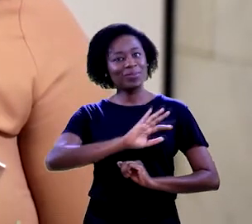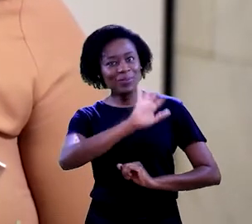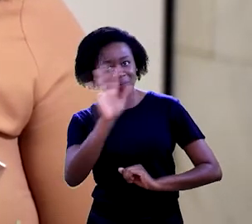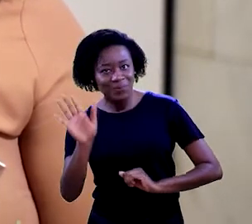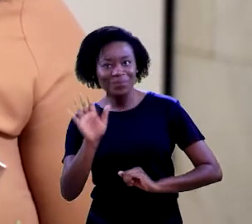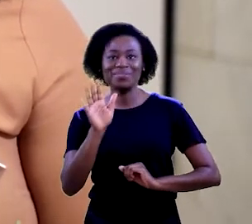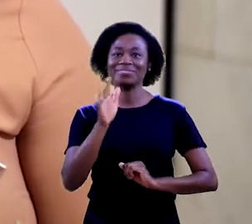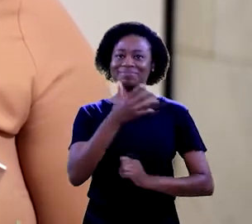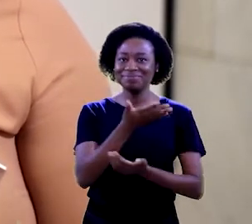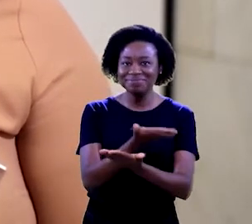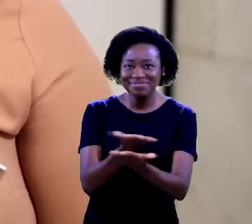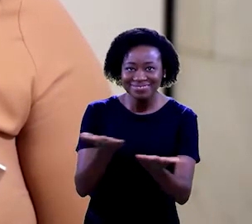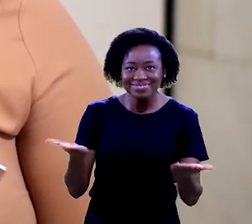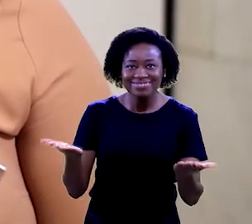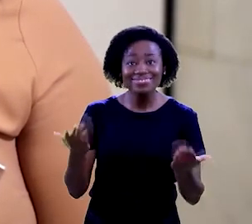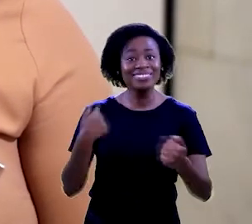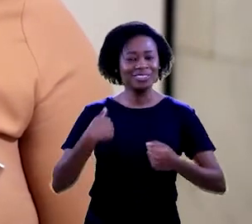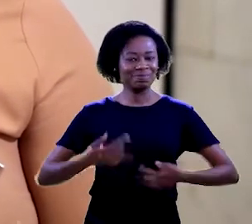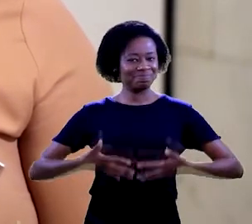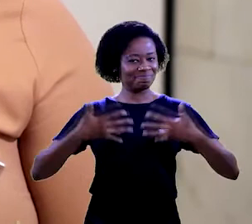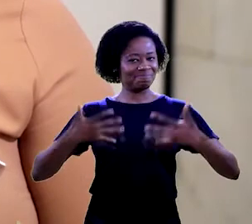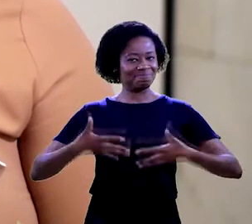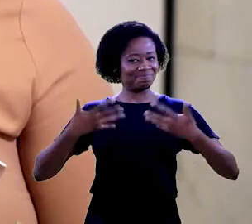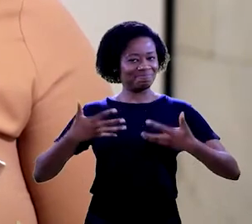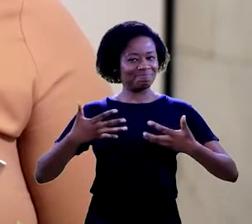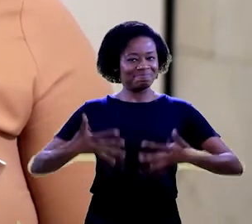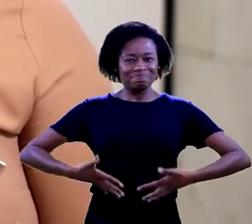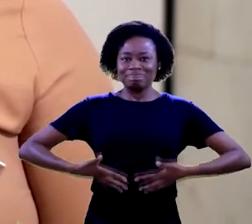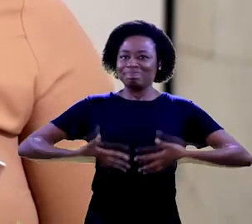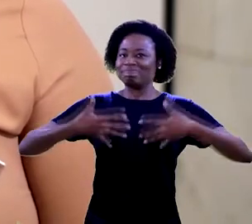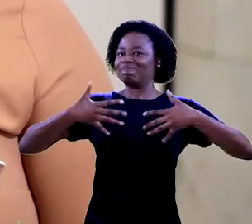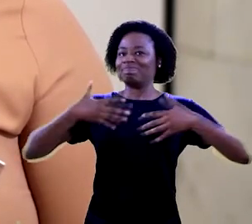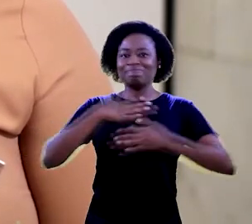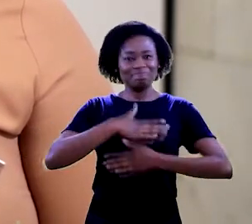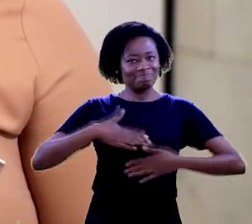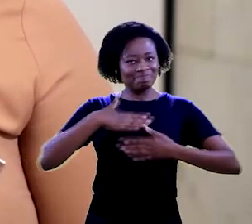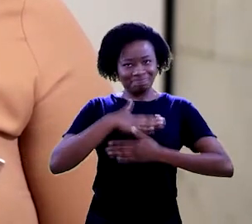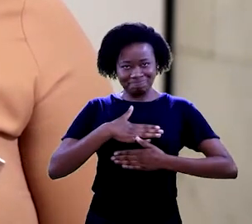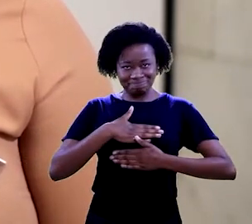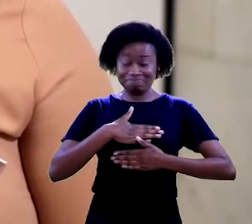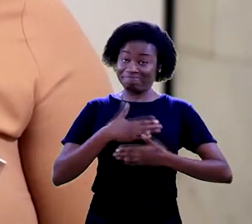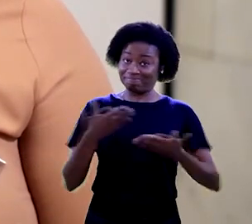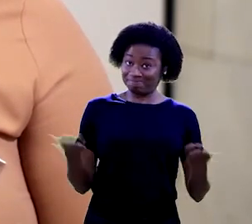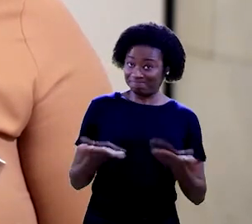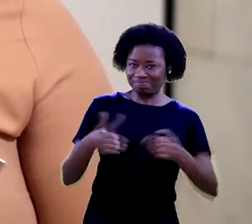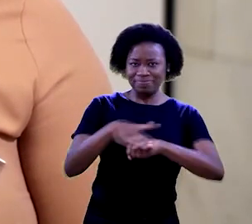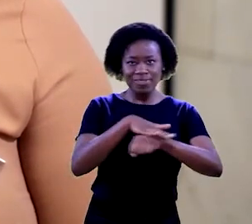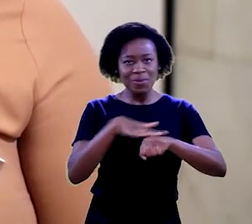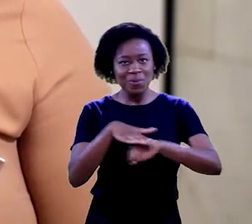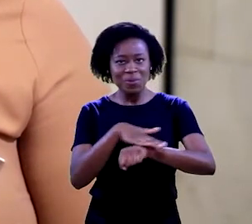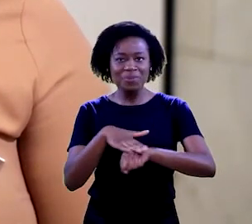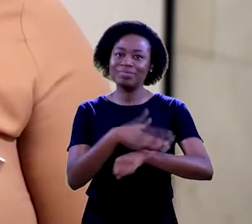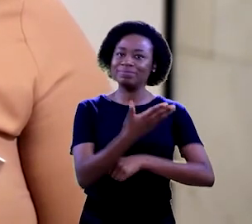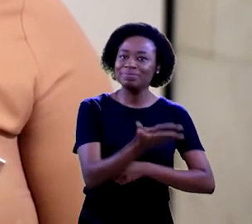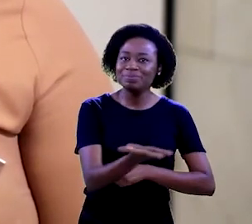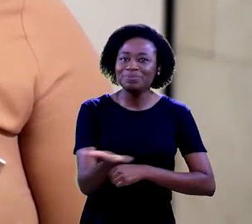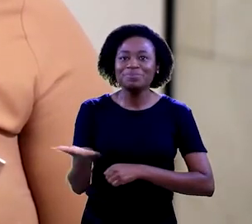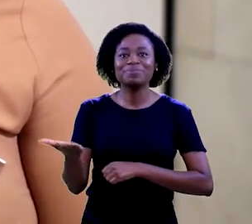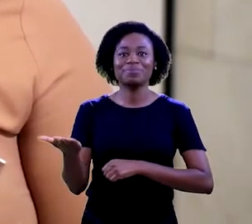Bom, olá pessoal, é uma alegria muito grande poder estar falando aqui com vocês